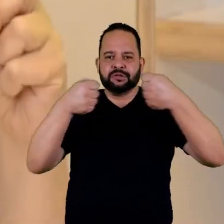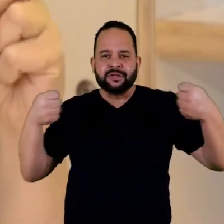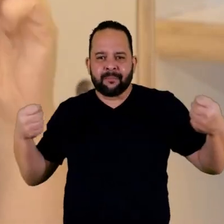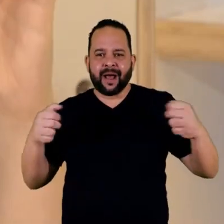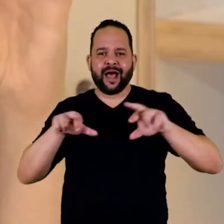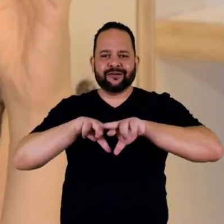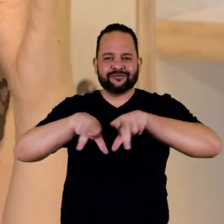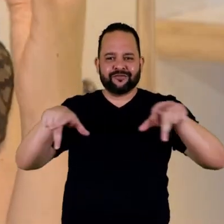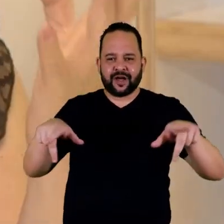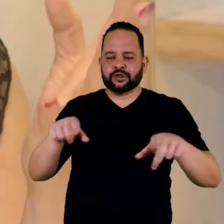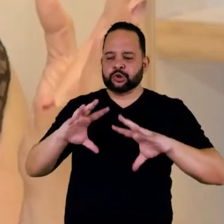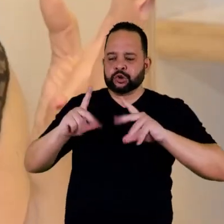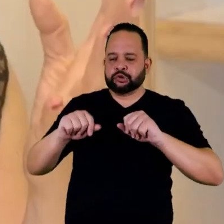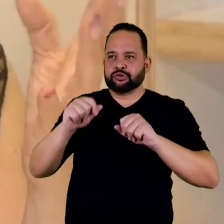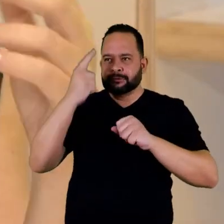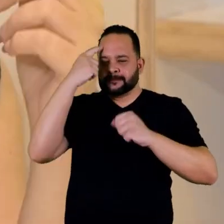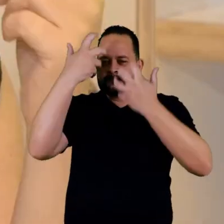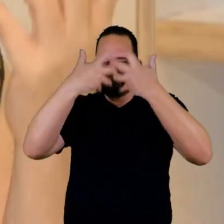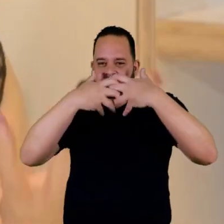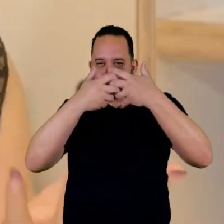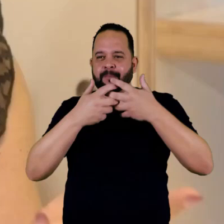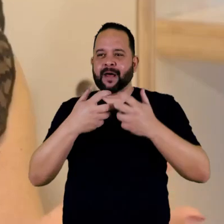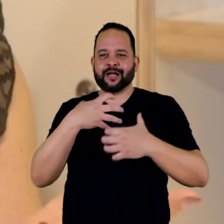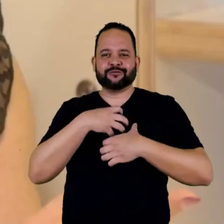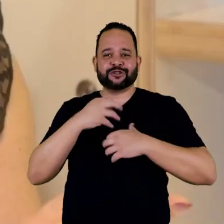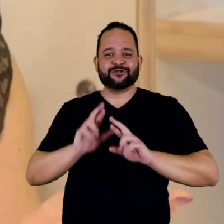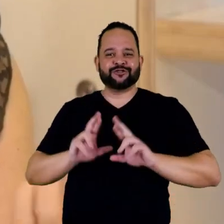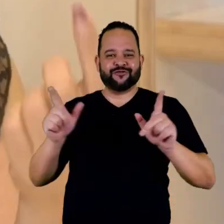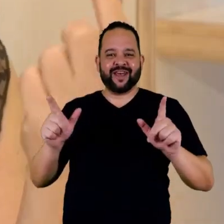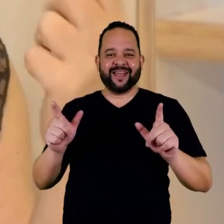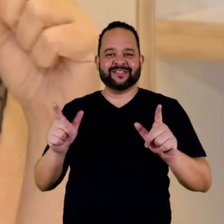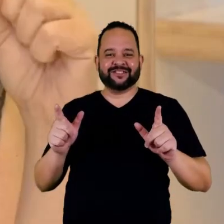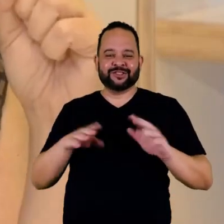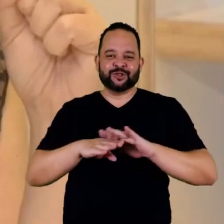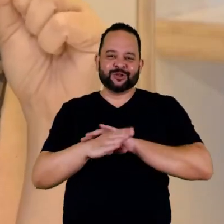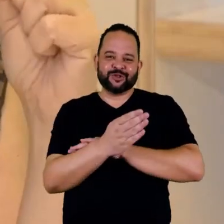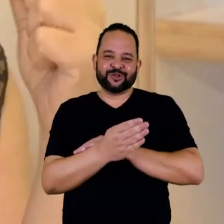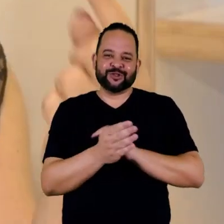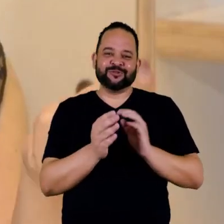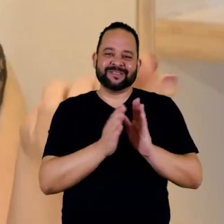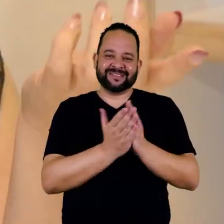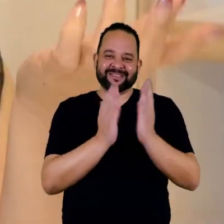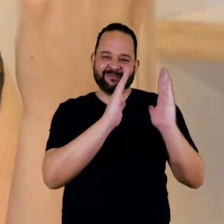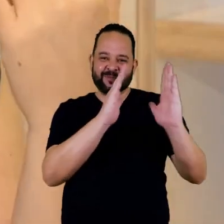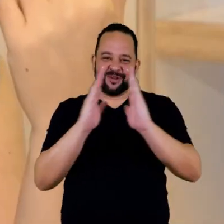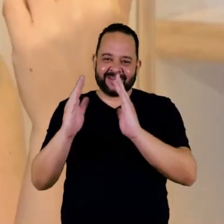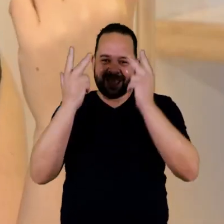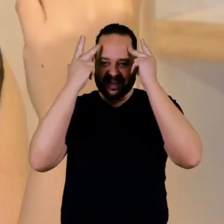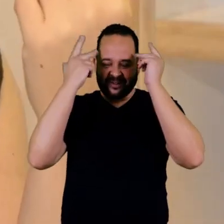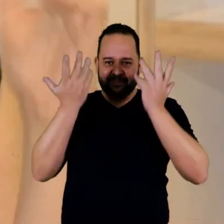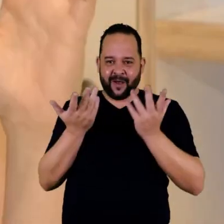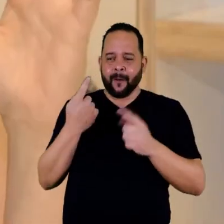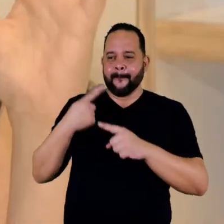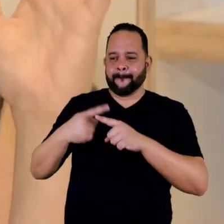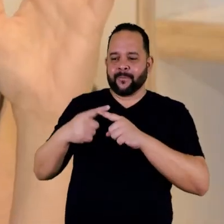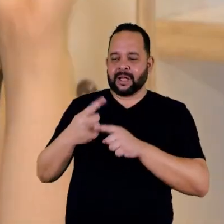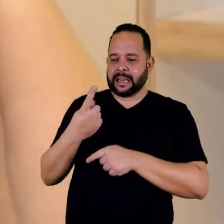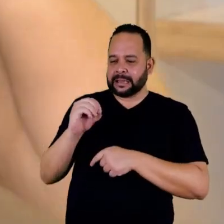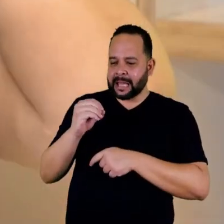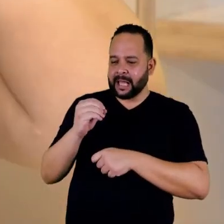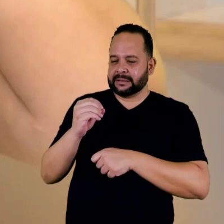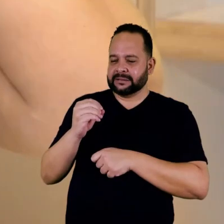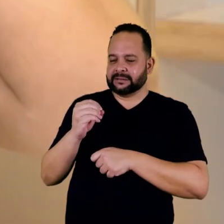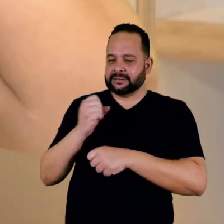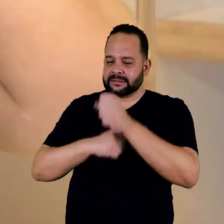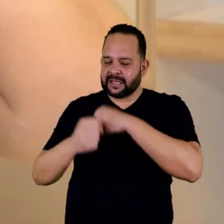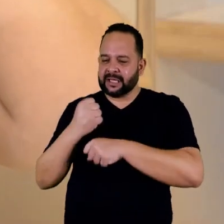eh tudo isso pensado de uma forma muito diferente de uma biblioteca Porque também tem que lembrar que a gente tá falando aí de 10 12 anos